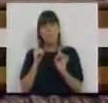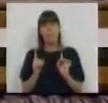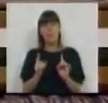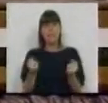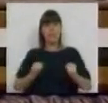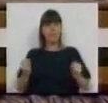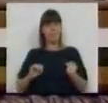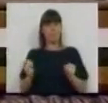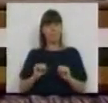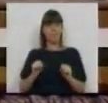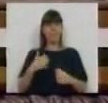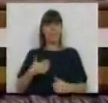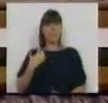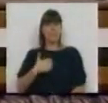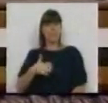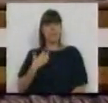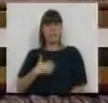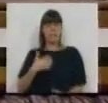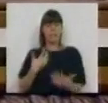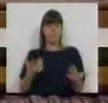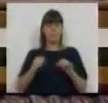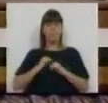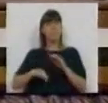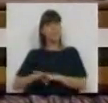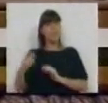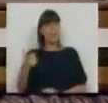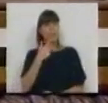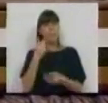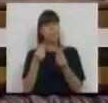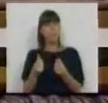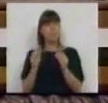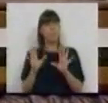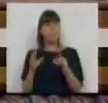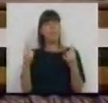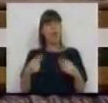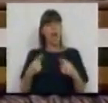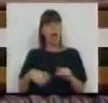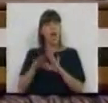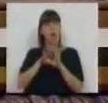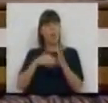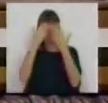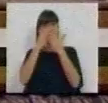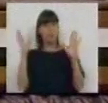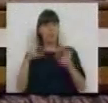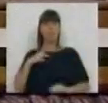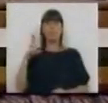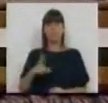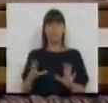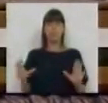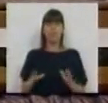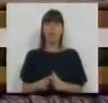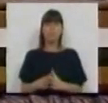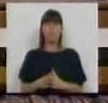Percebe-se o nervoso e a irritação da nossa direita. É que há condições democráticas em